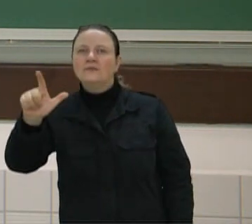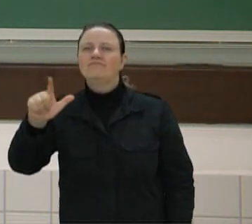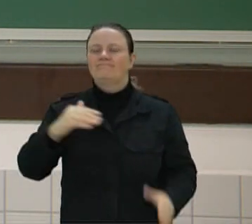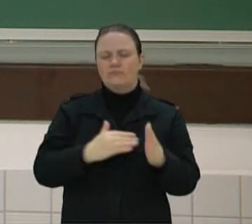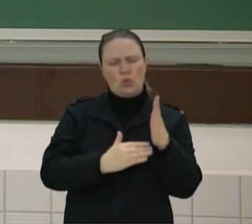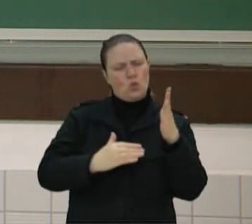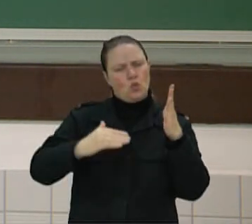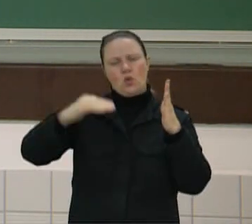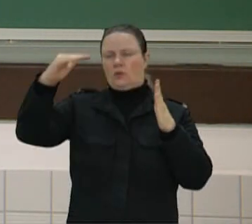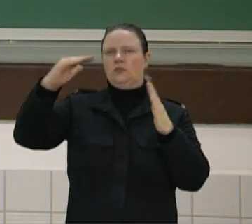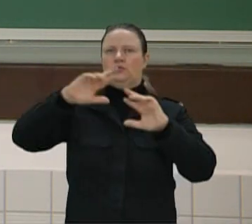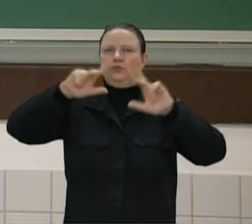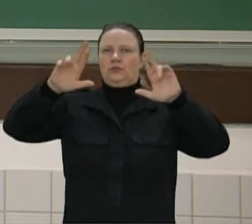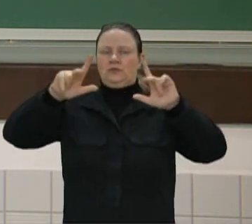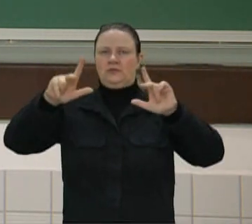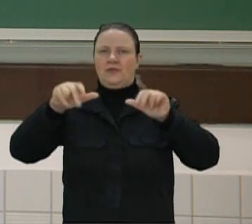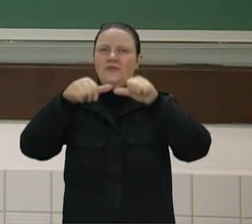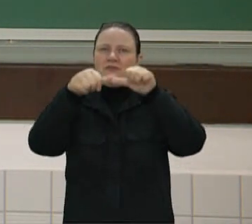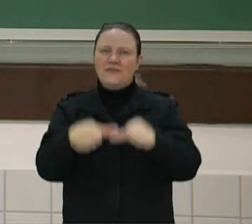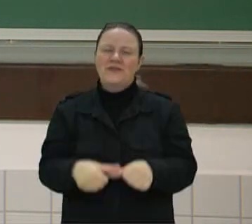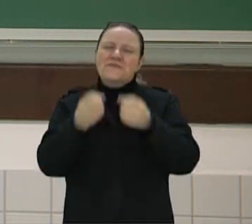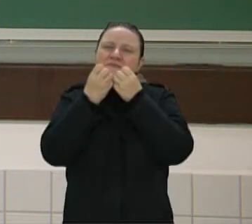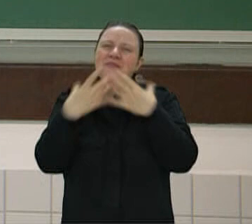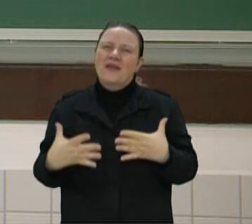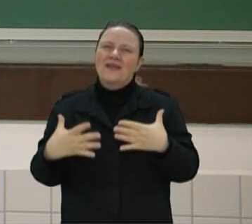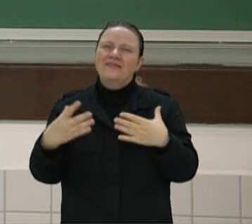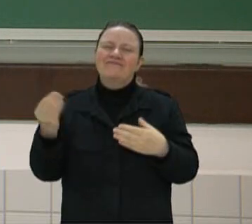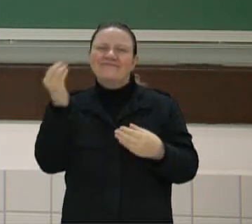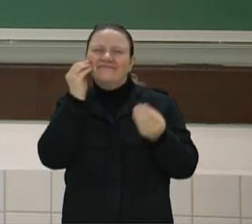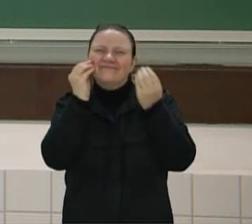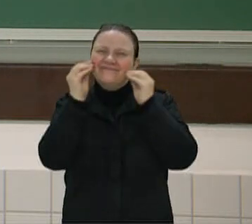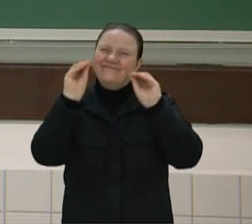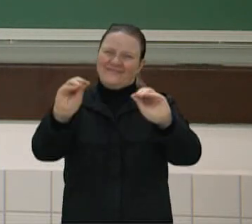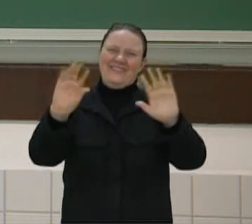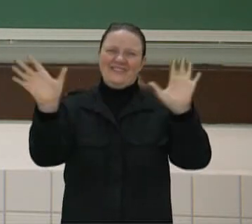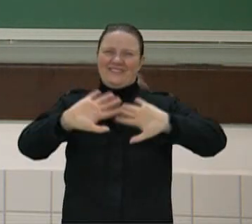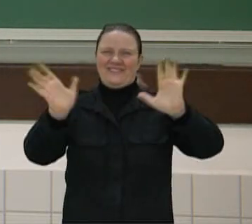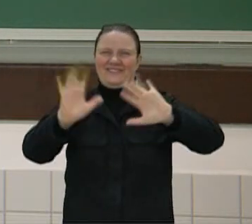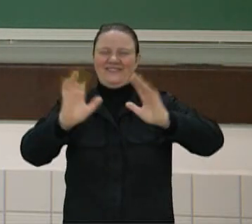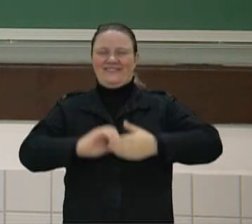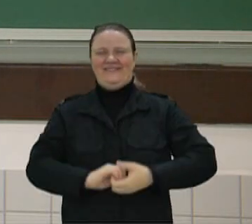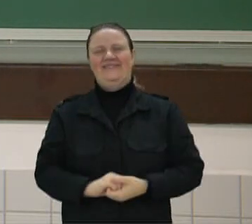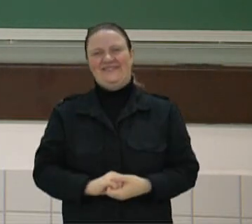Pessoal, acabou. Fiquem bem. Professor Victor, um grande beijo e até a próxima.